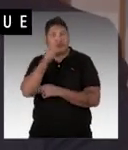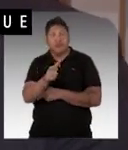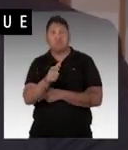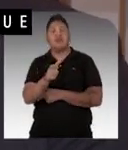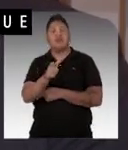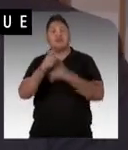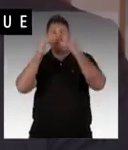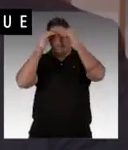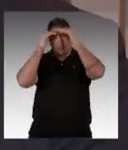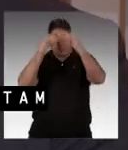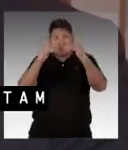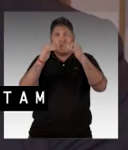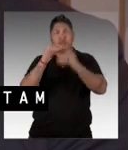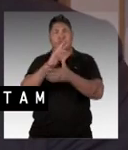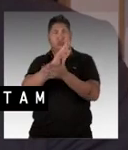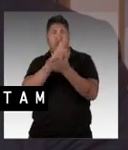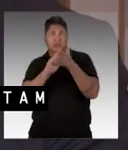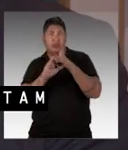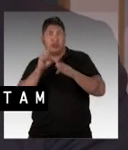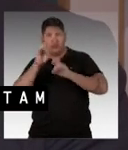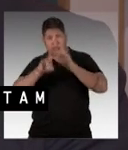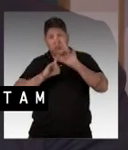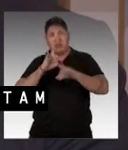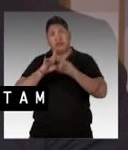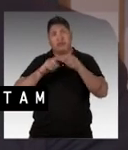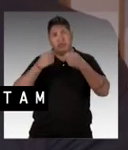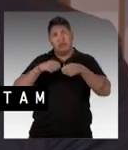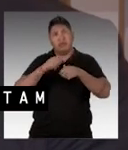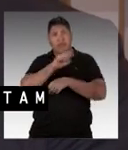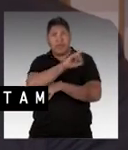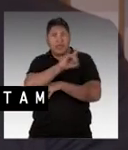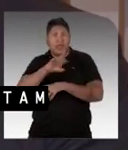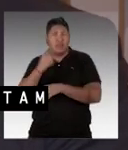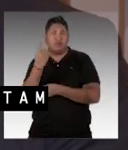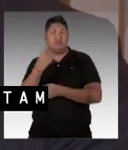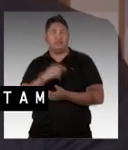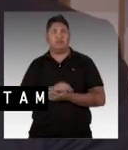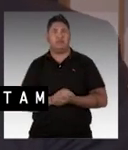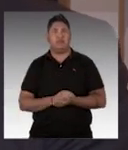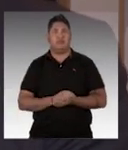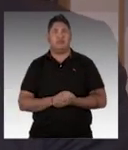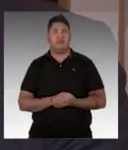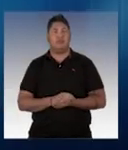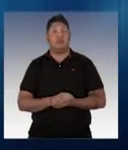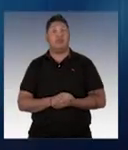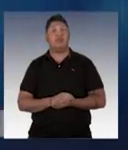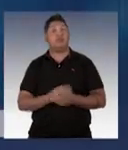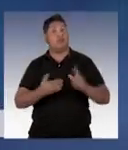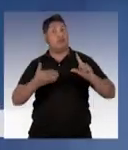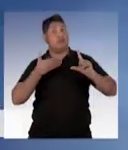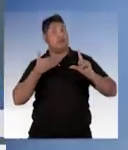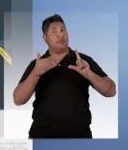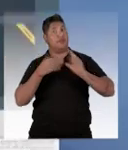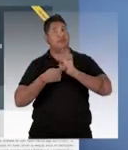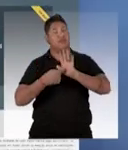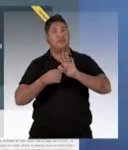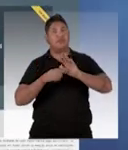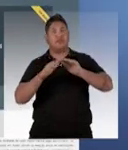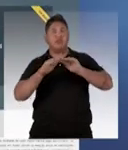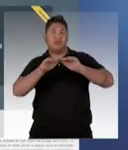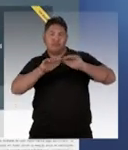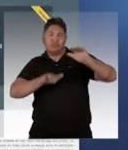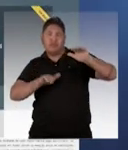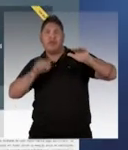sejam de interesse, que respeitam as especificações e as necessidades de cada um. A plataforma mostra,